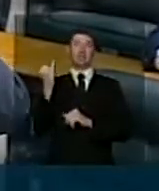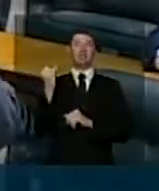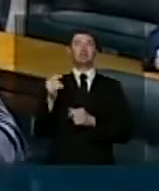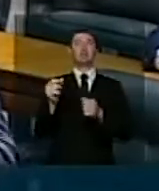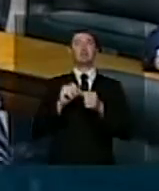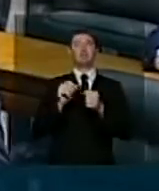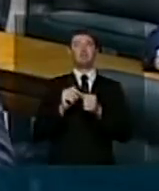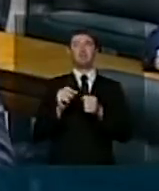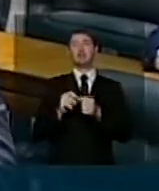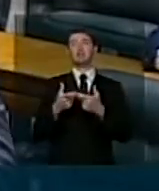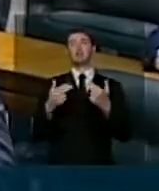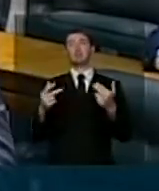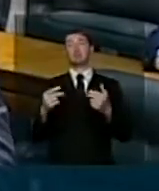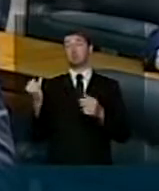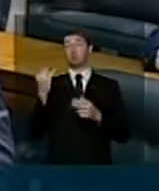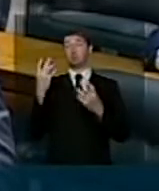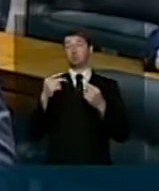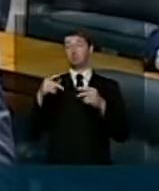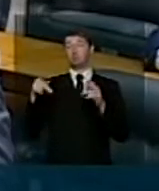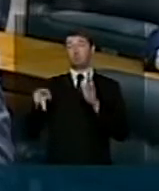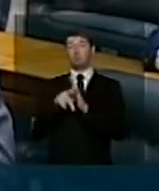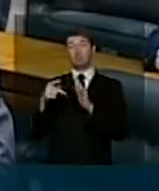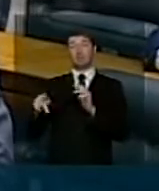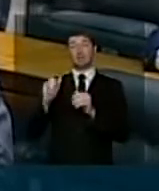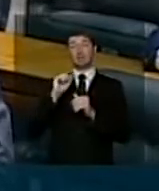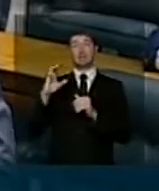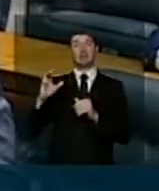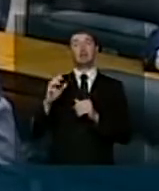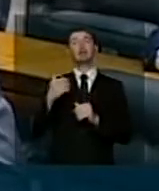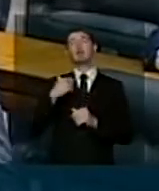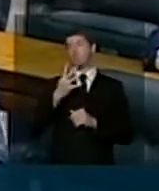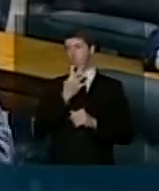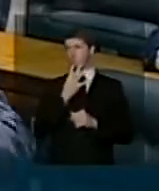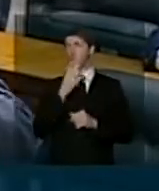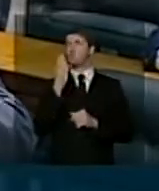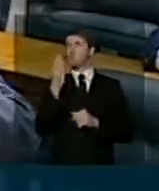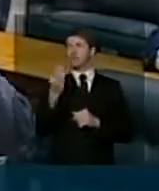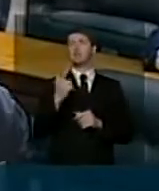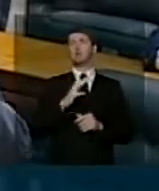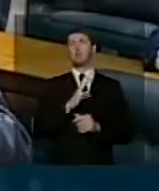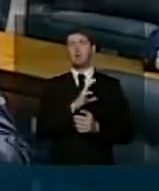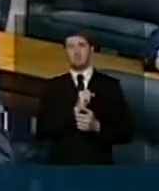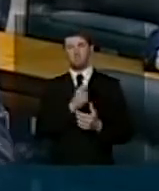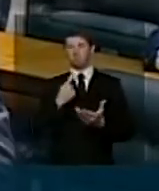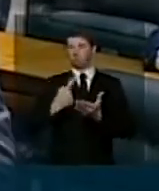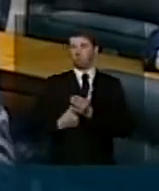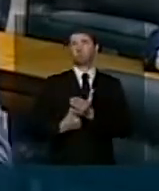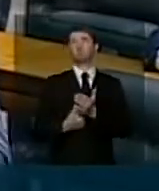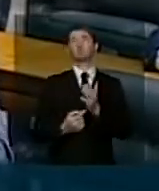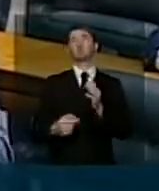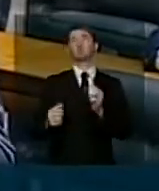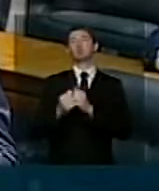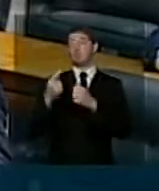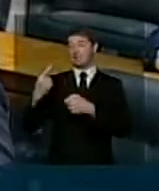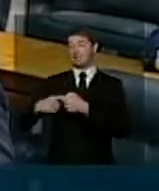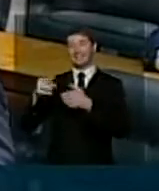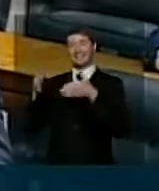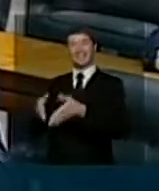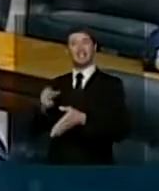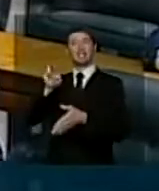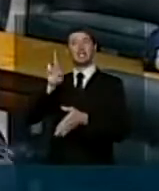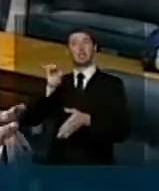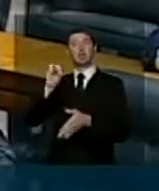promotor de divisas para Santa Catarina, e sei que Vossa Excelência tem, além do amor e o compromisso com o Rio Negrinho e todo o